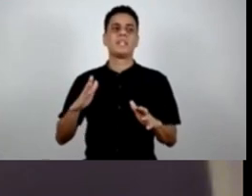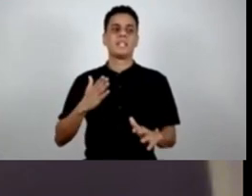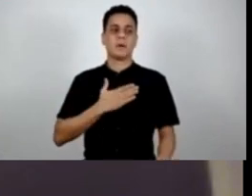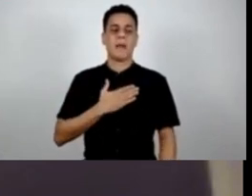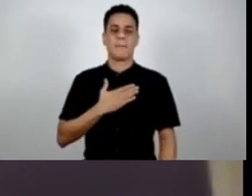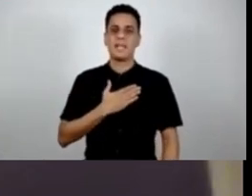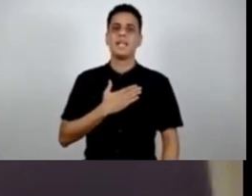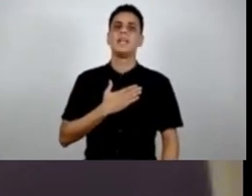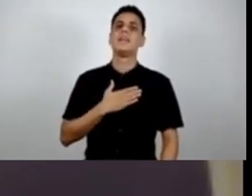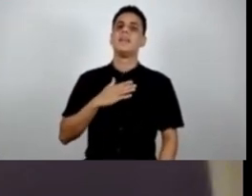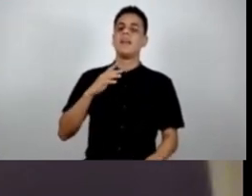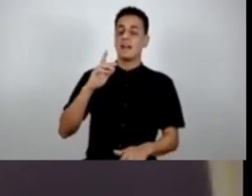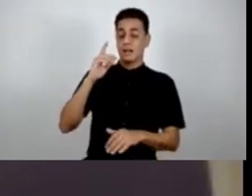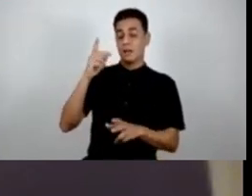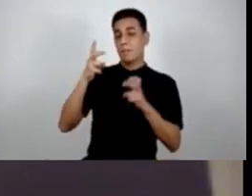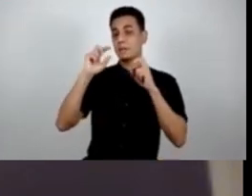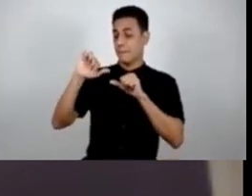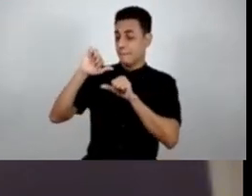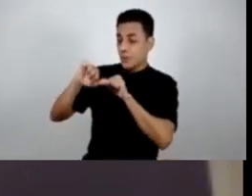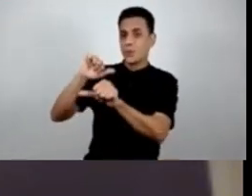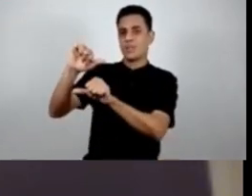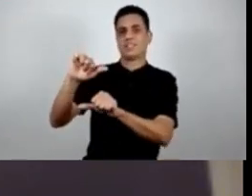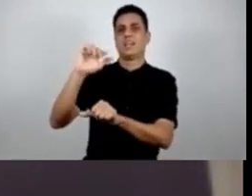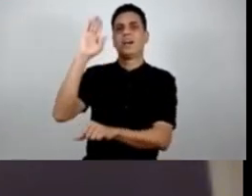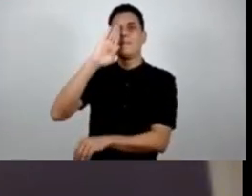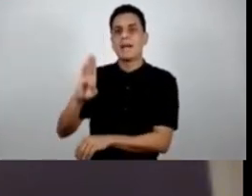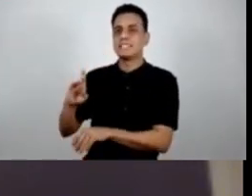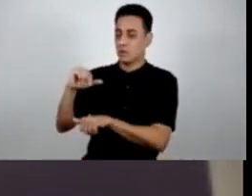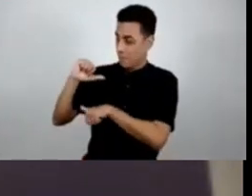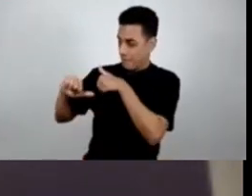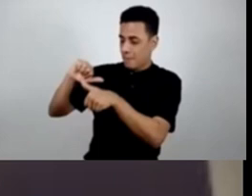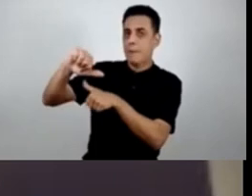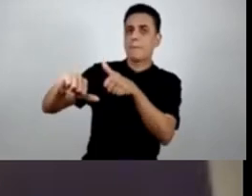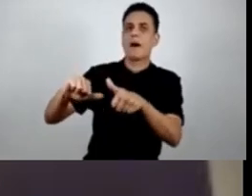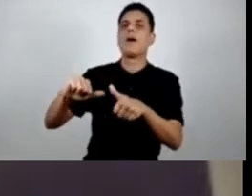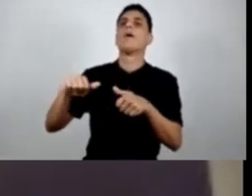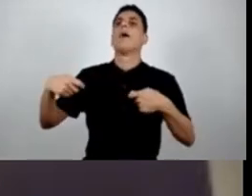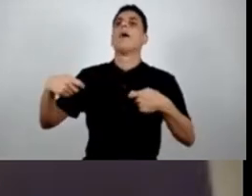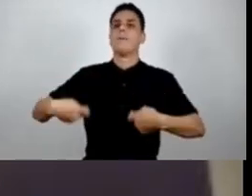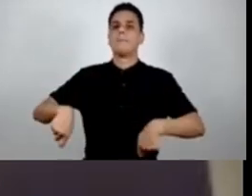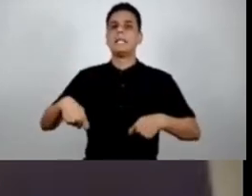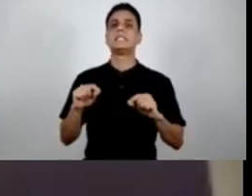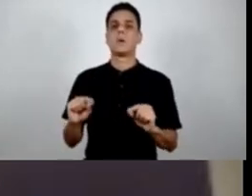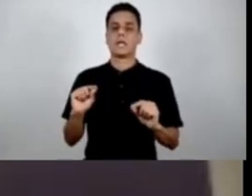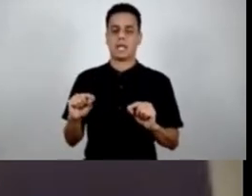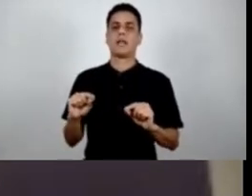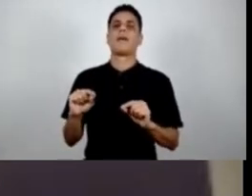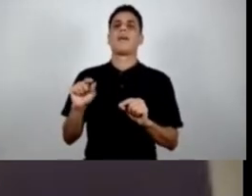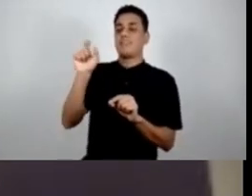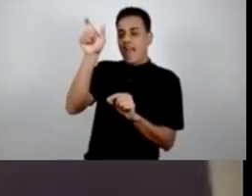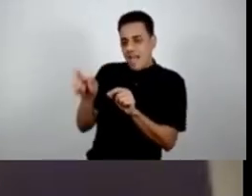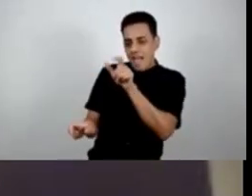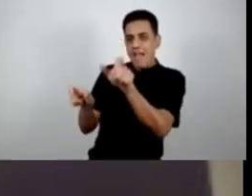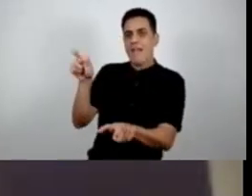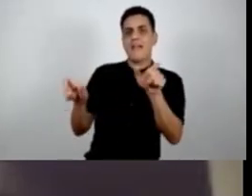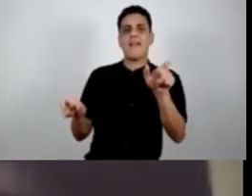são relacionais. E a imagem do Brasil depende muito também de a quem estou perguntando.